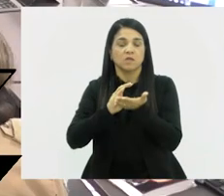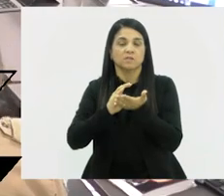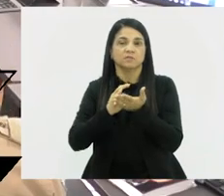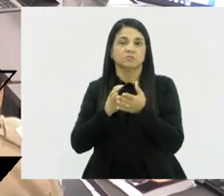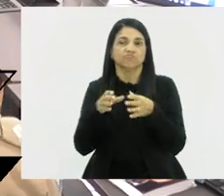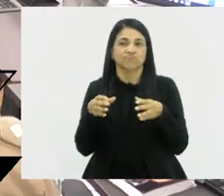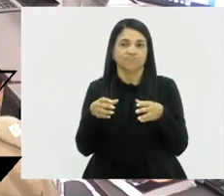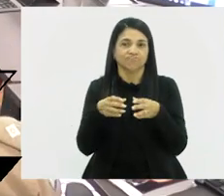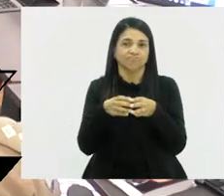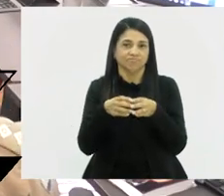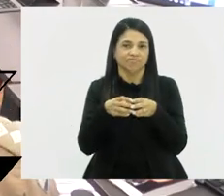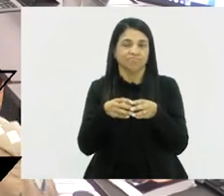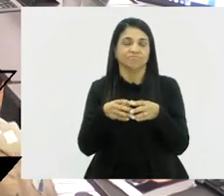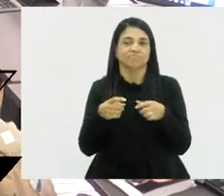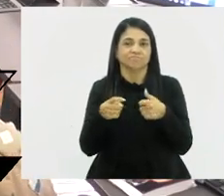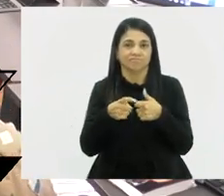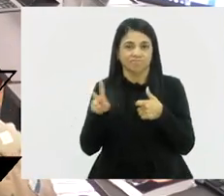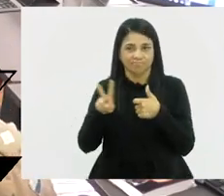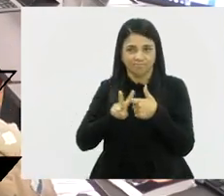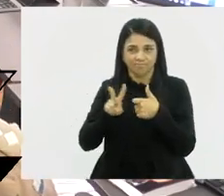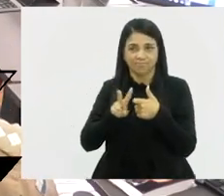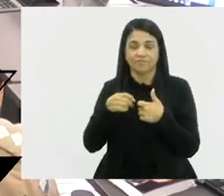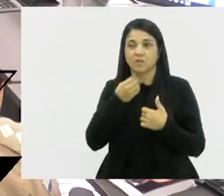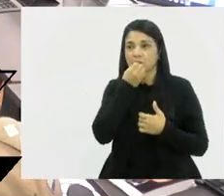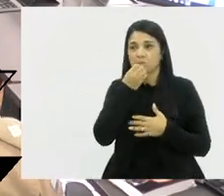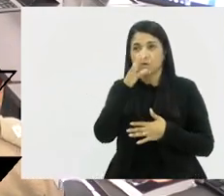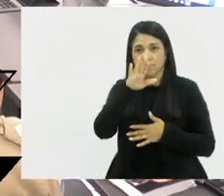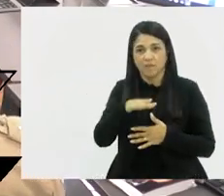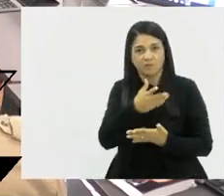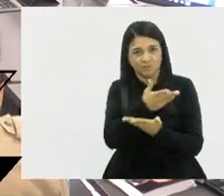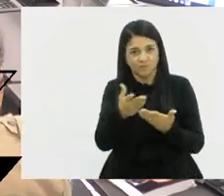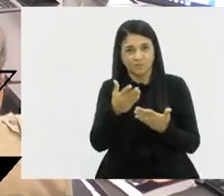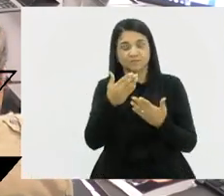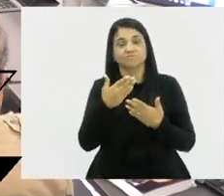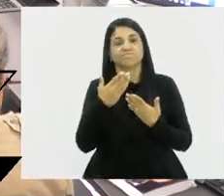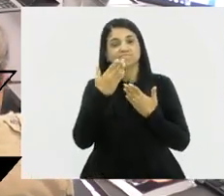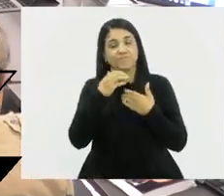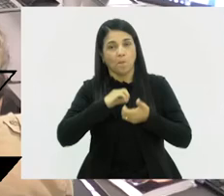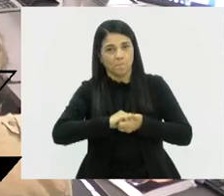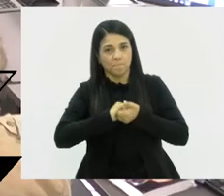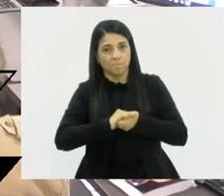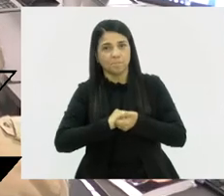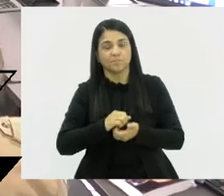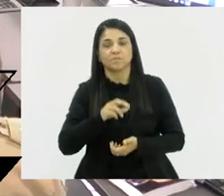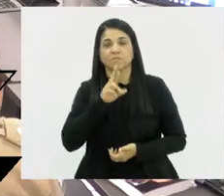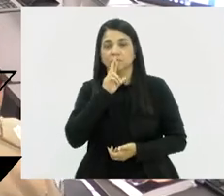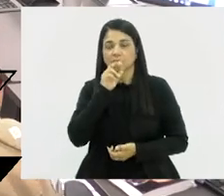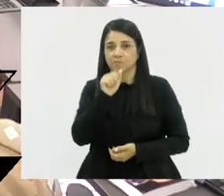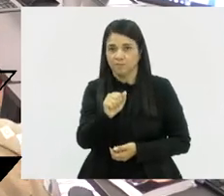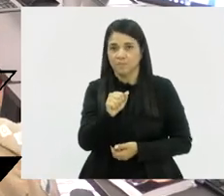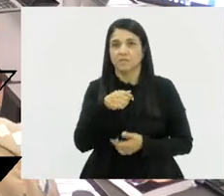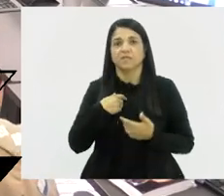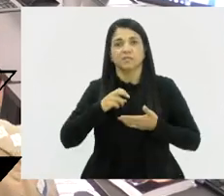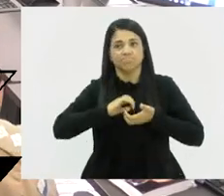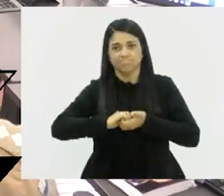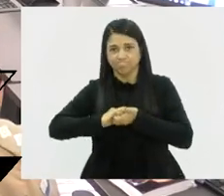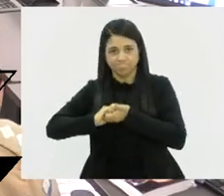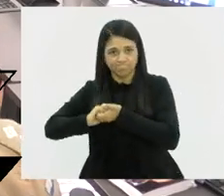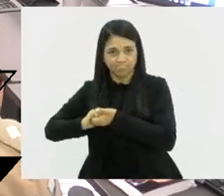a todos. Cumprimento o presidente da CCJ, Rodrigo Amorim, e na pessoa dele cumprimento os demais da mesa.